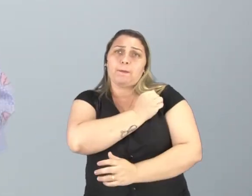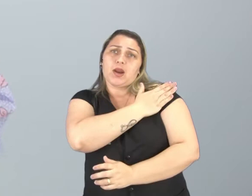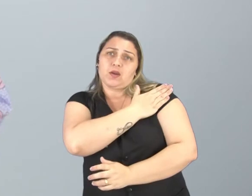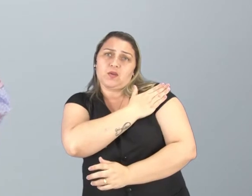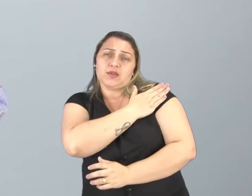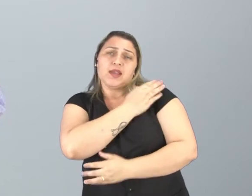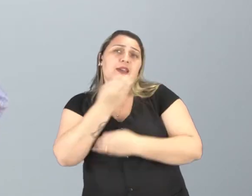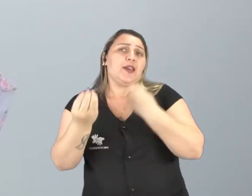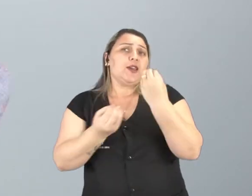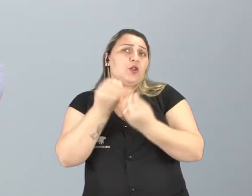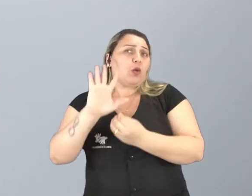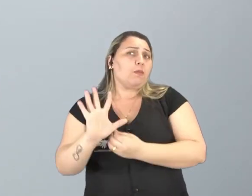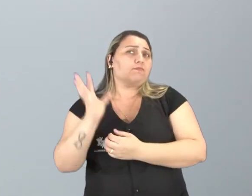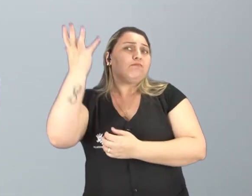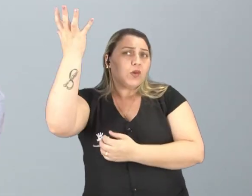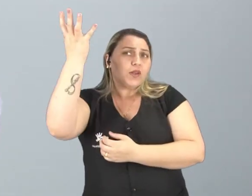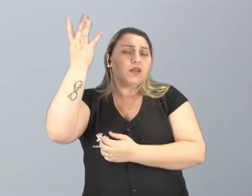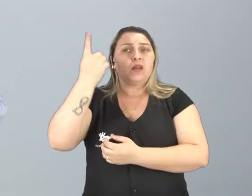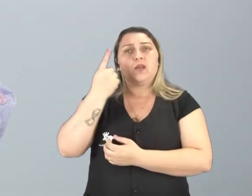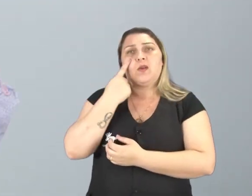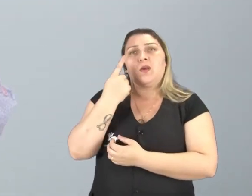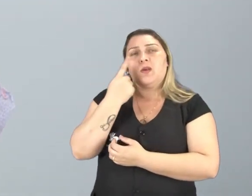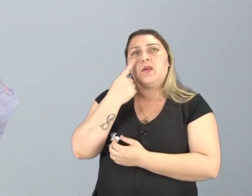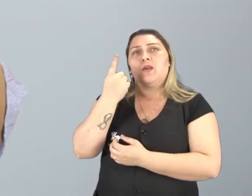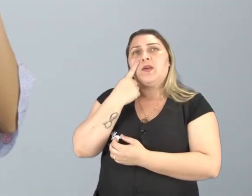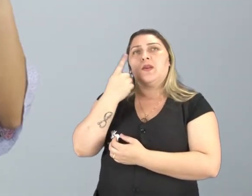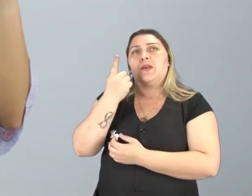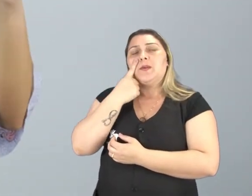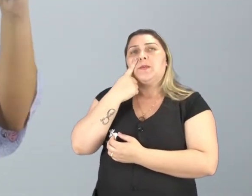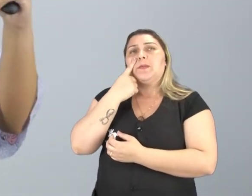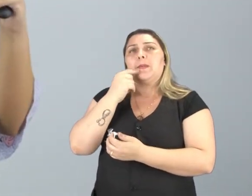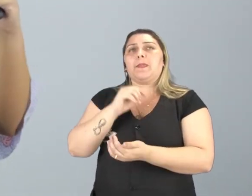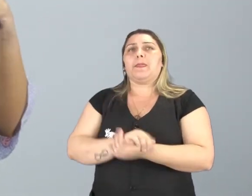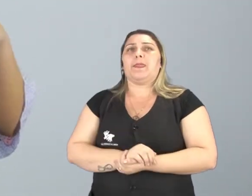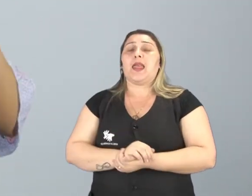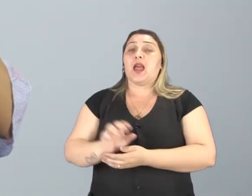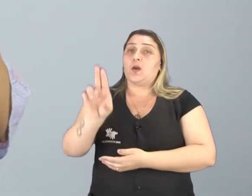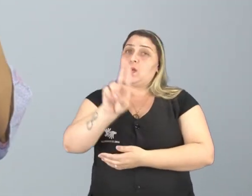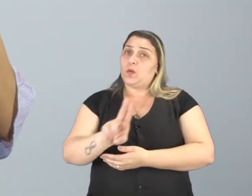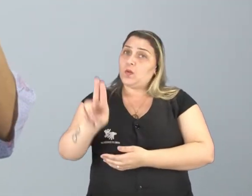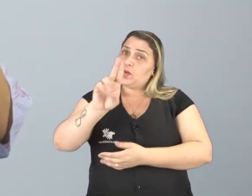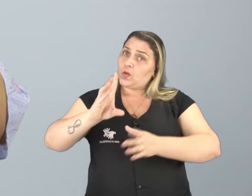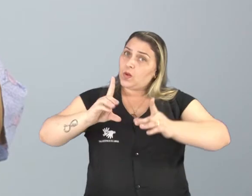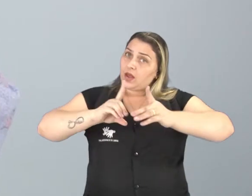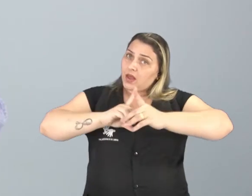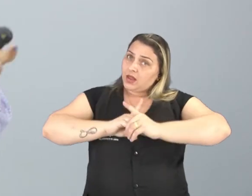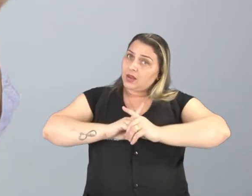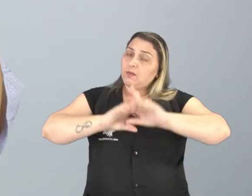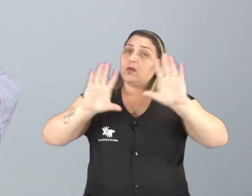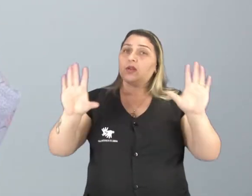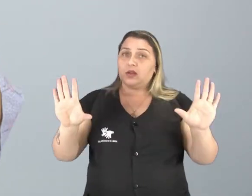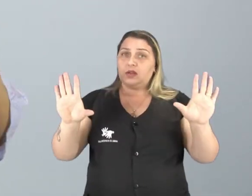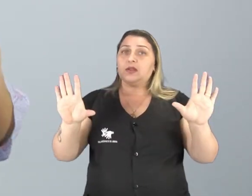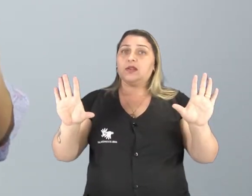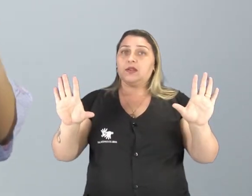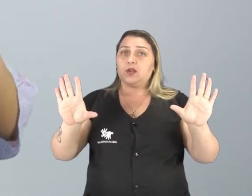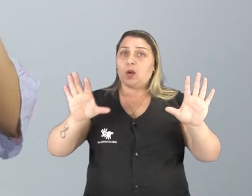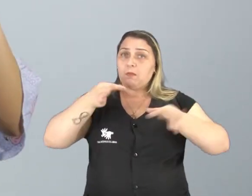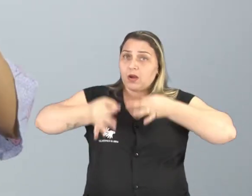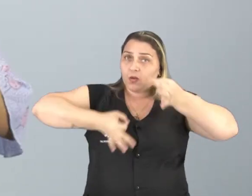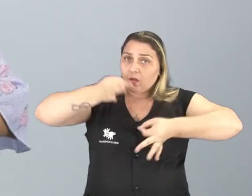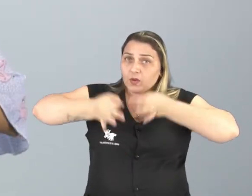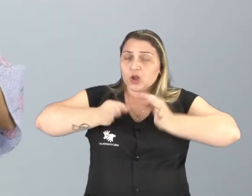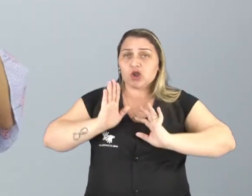funciona. Olha só, nessa parte aí, ela usou a democracia como um argumento. Então, ela já começou o texto